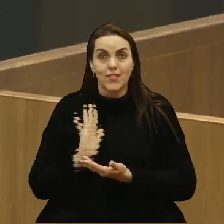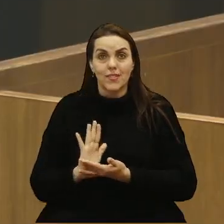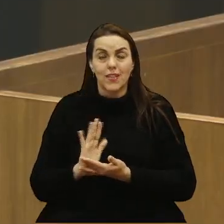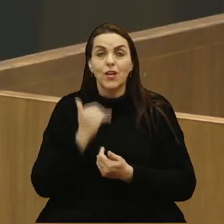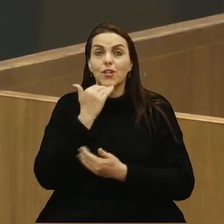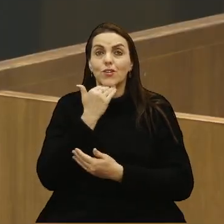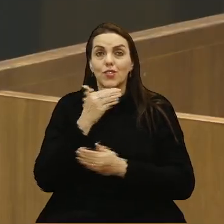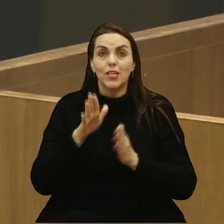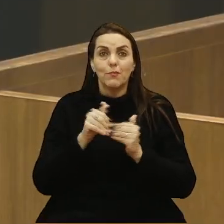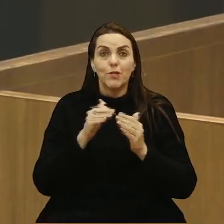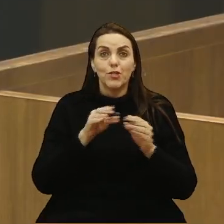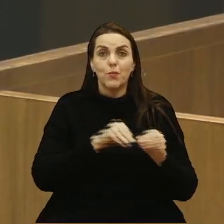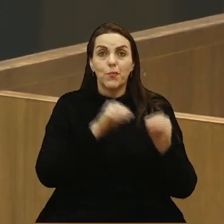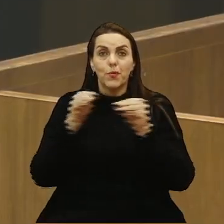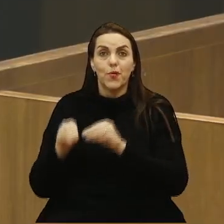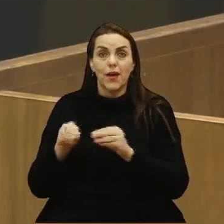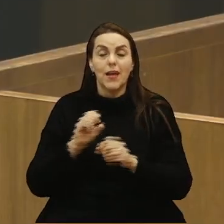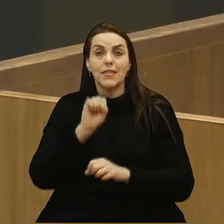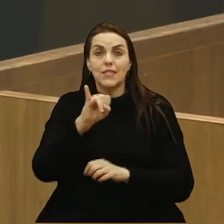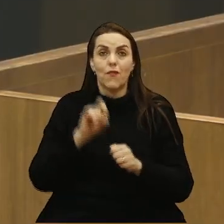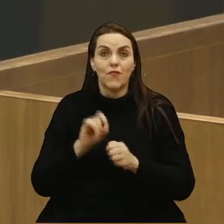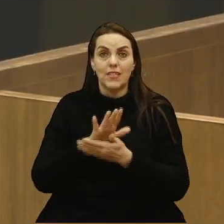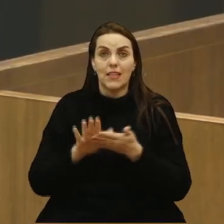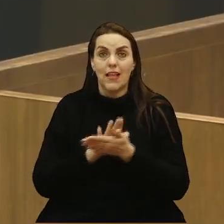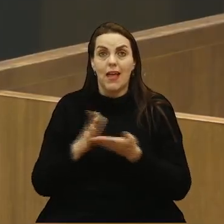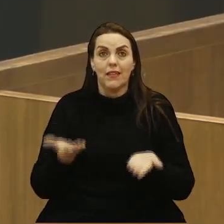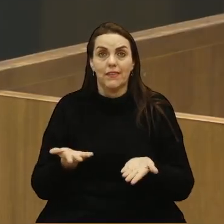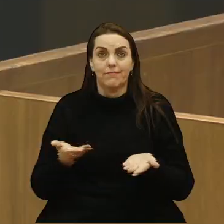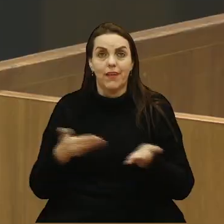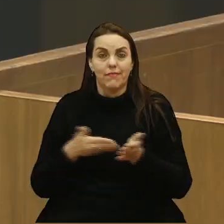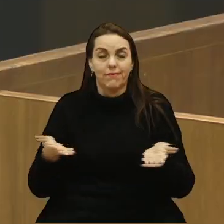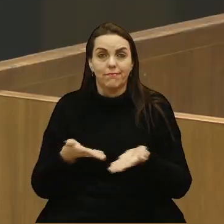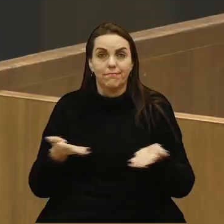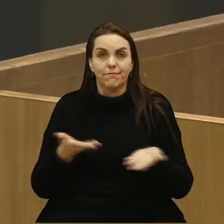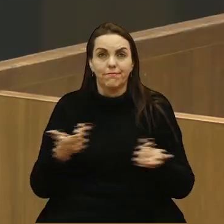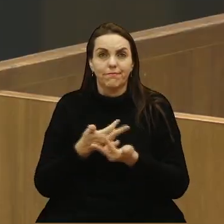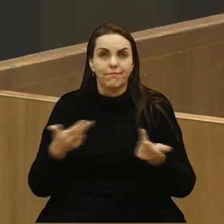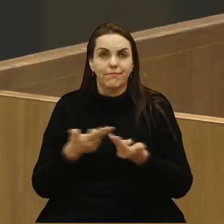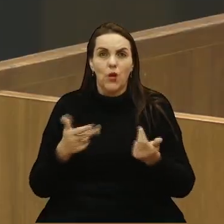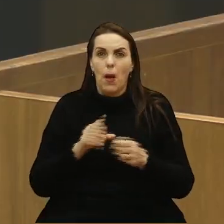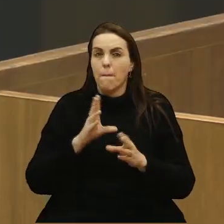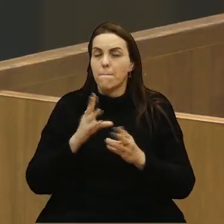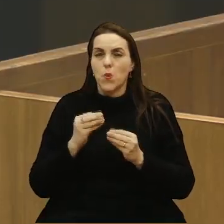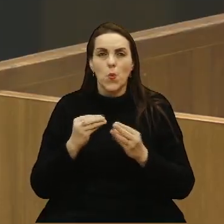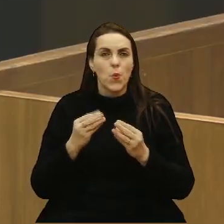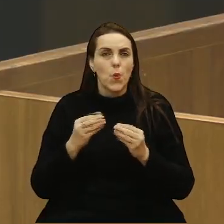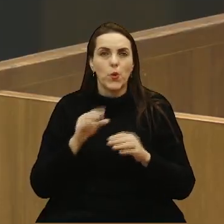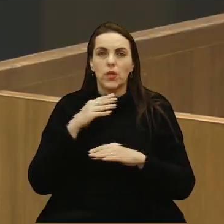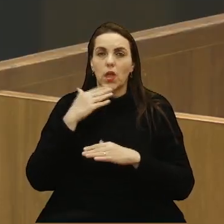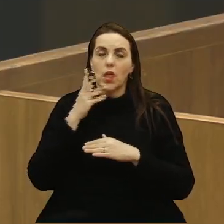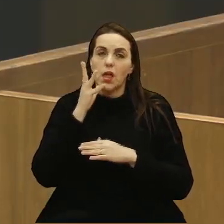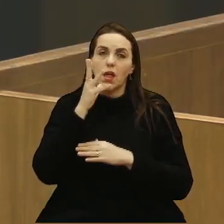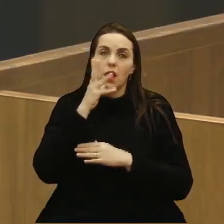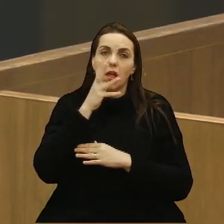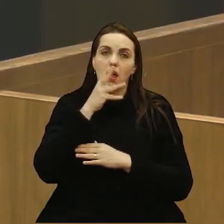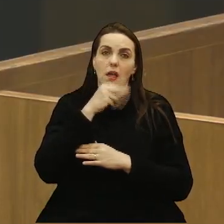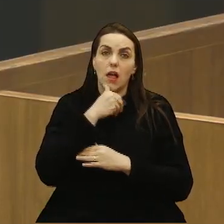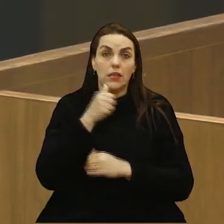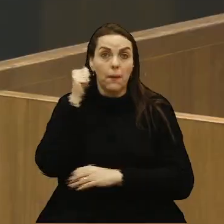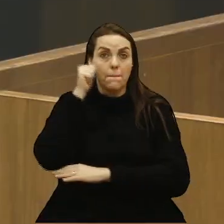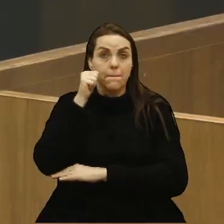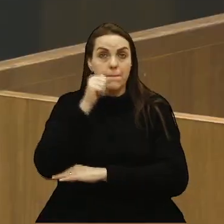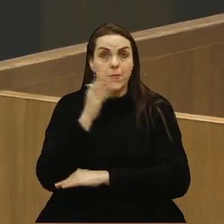pedir prorrogação e não fazer nada, como até agora a coisa está muito, muito, muito devagar. Enquanto isso, as